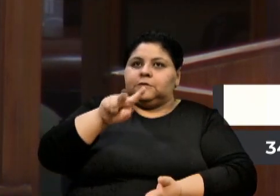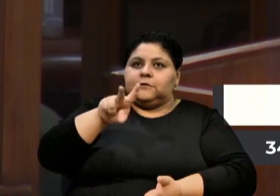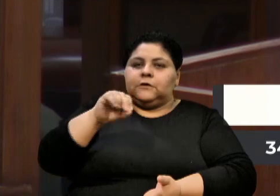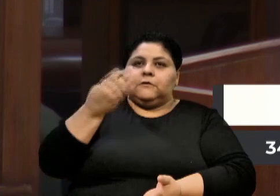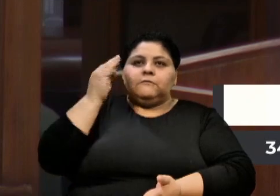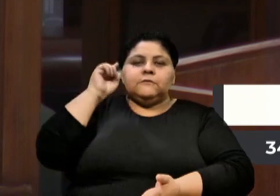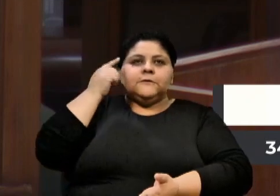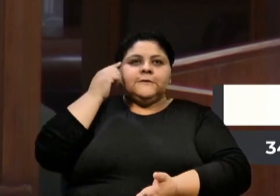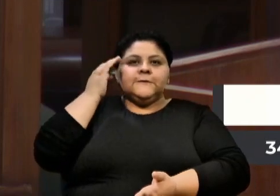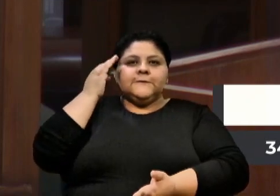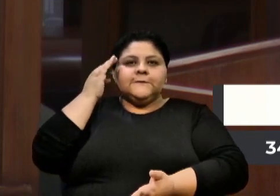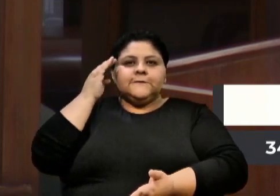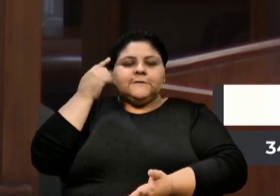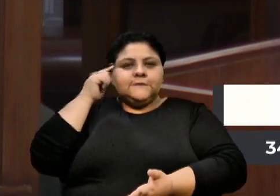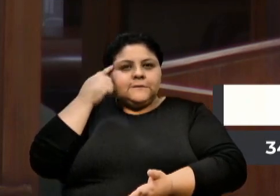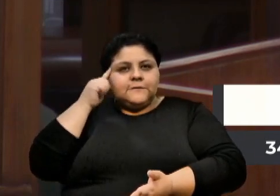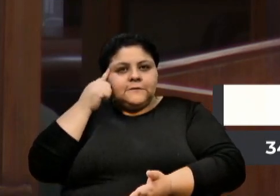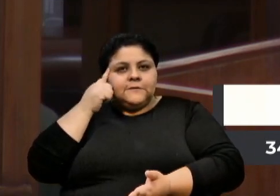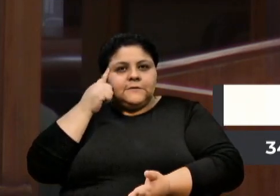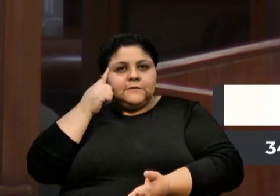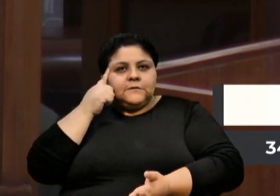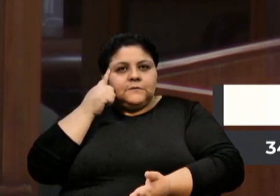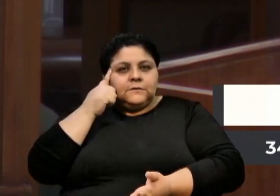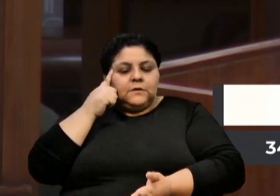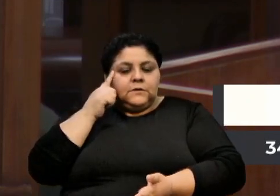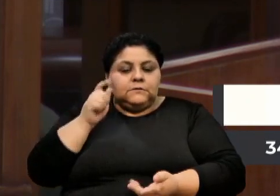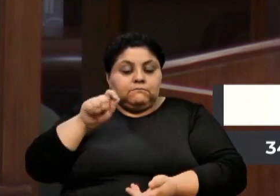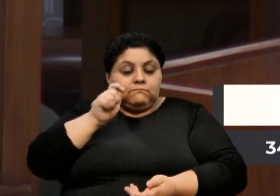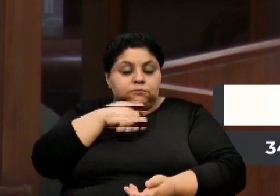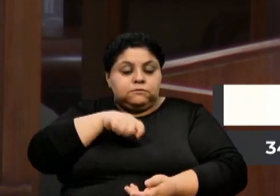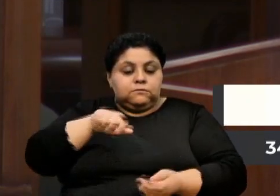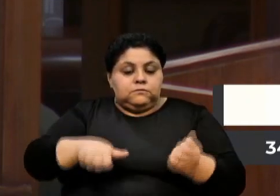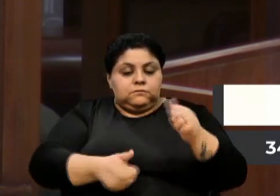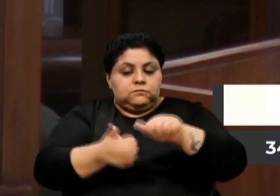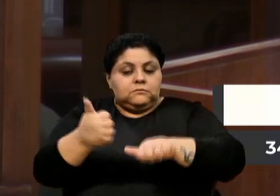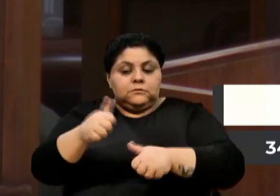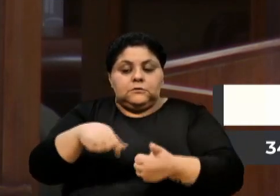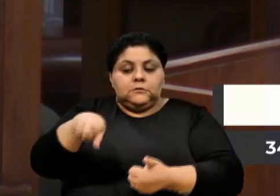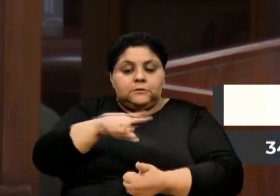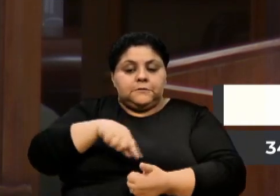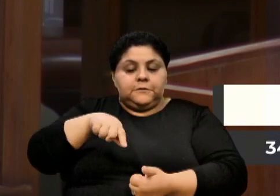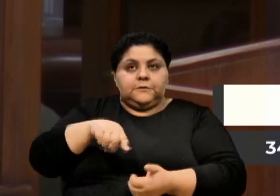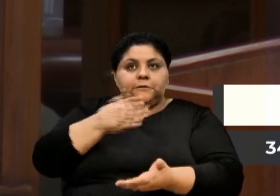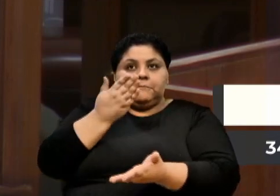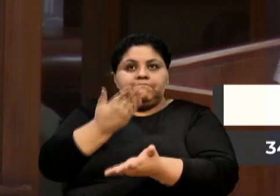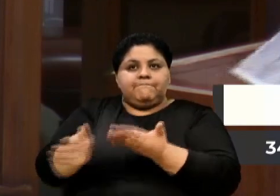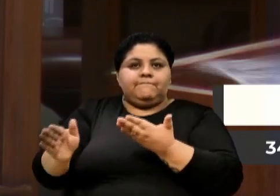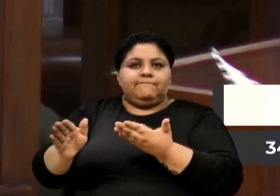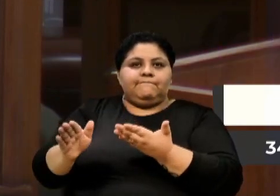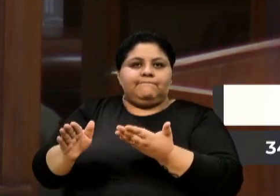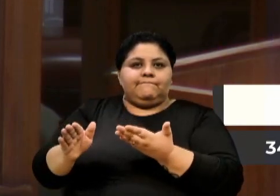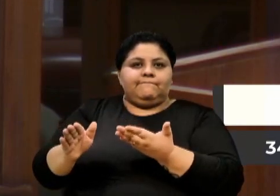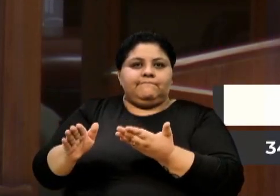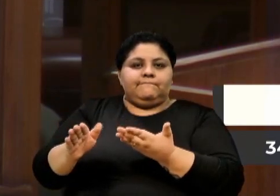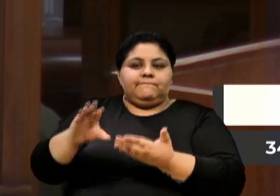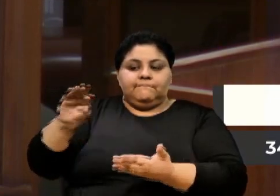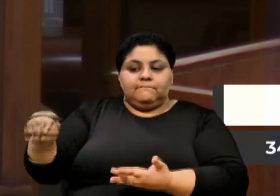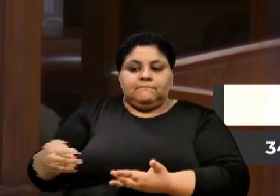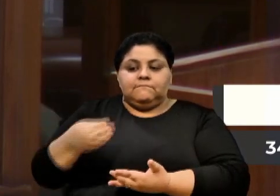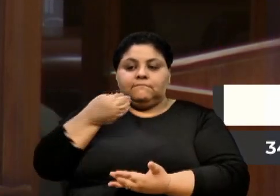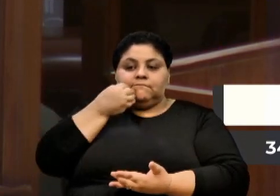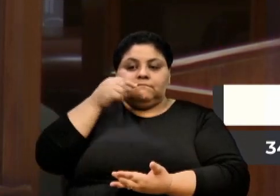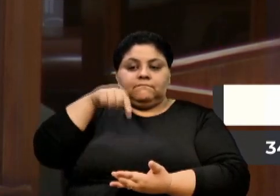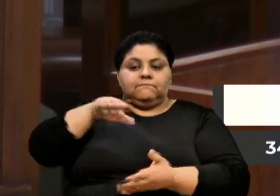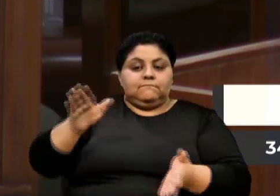e a tendência é que cresça ainda mais e que a gente não perca a oportunidade da vinda da Festa da Uva para